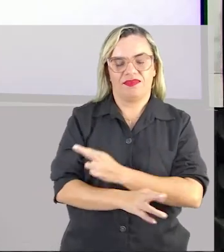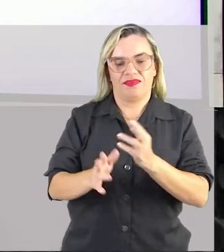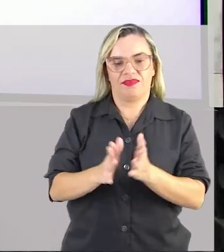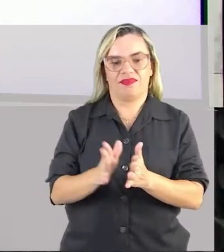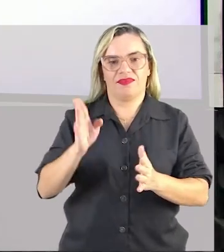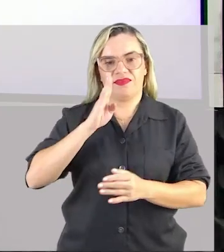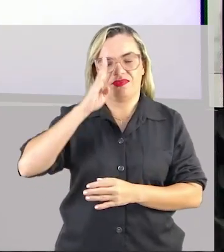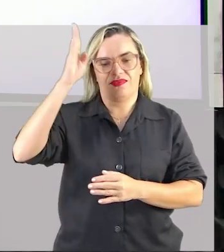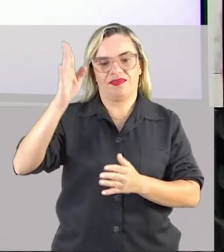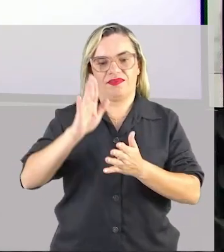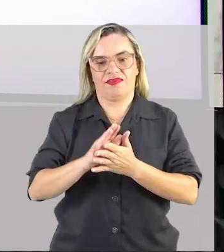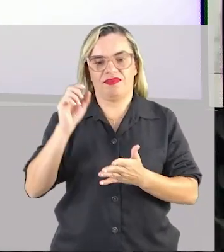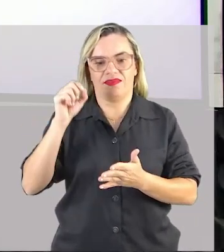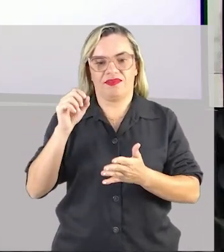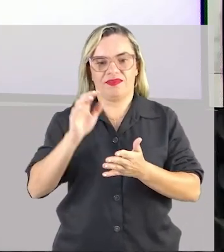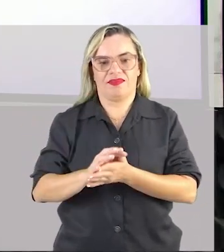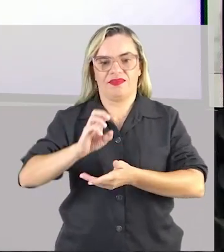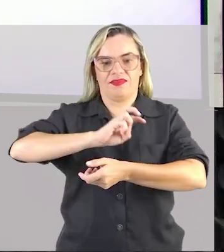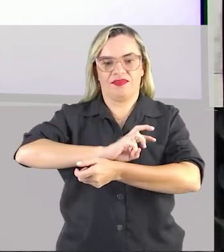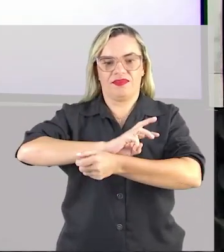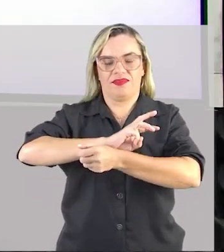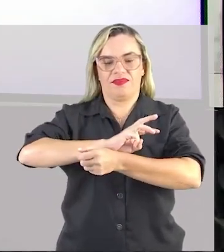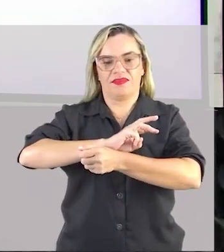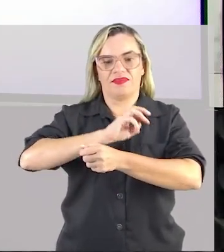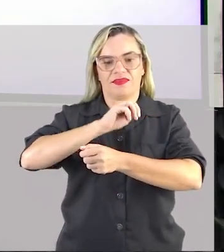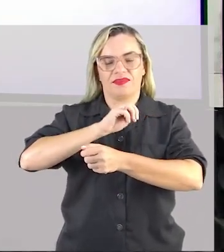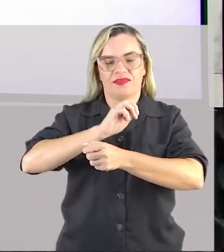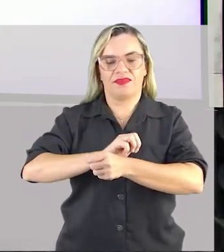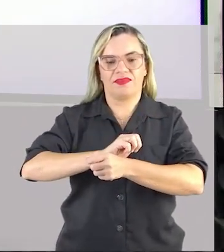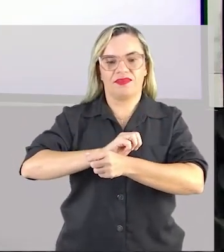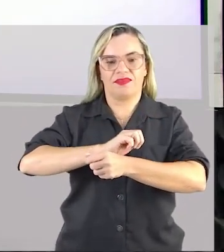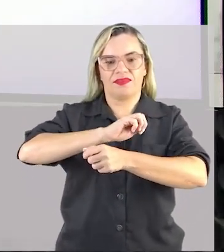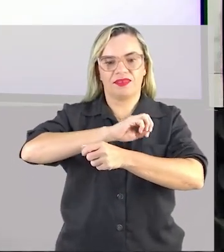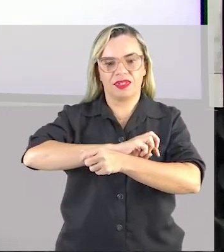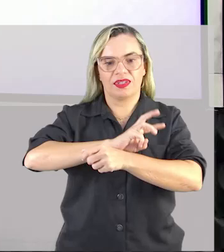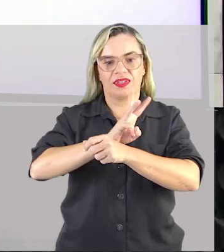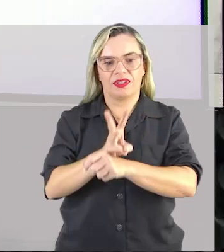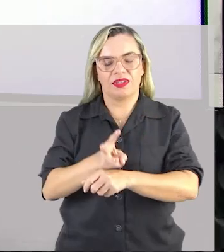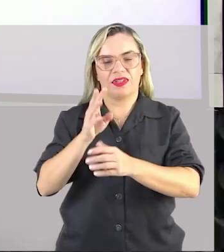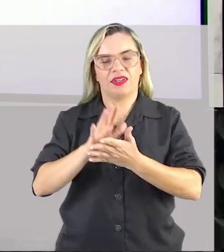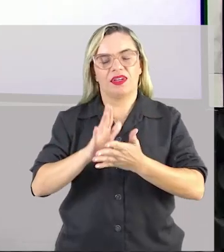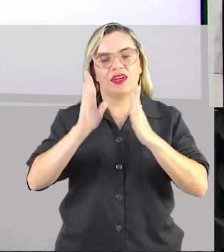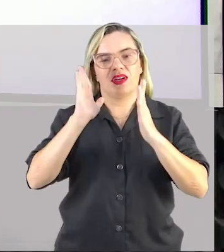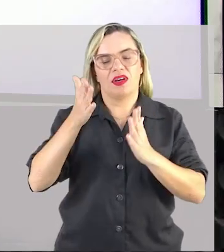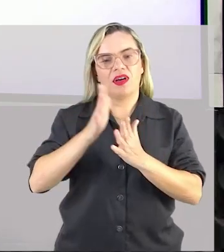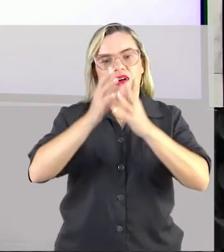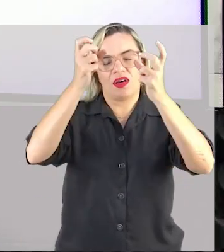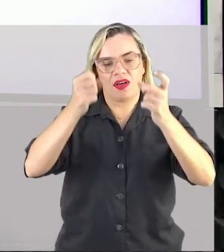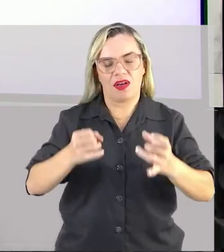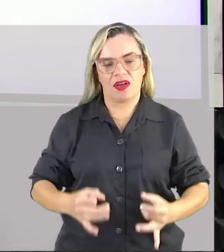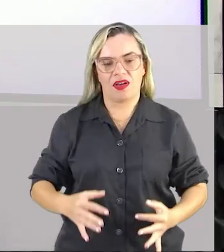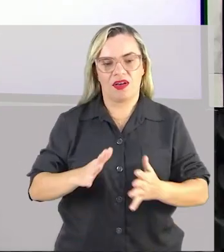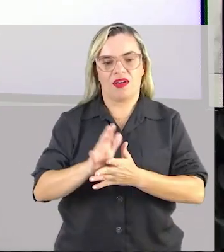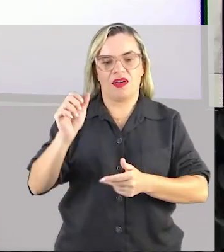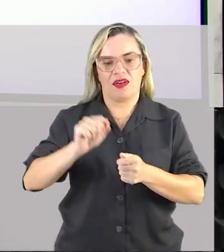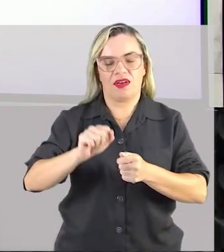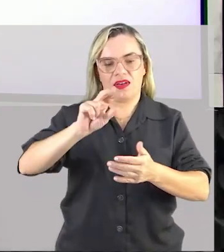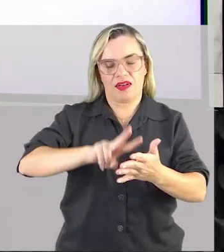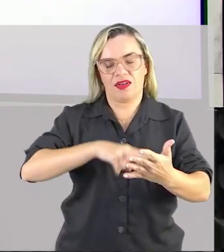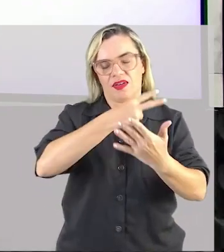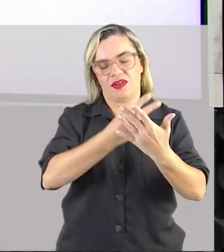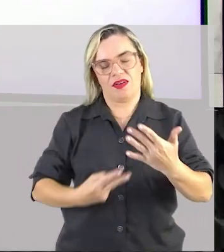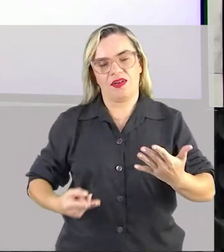UEMA, tá? Esses verbos, como é que eles aparecem por lá? Como eu já expliquei no vídeo anterior, né? Fazendo, eles pedem a tradução,